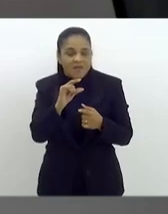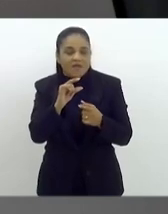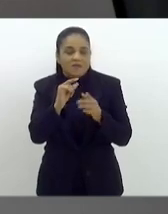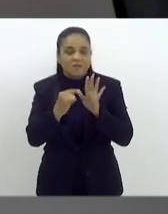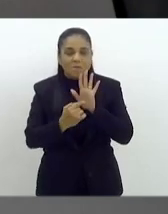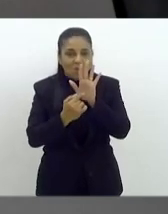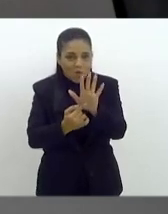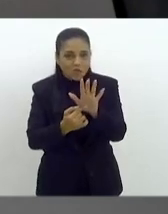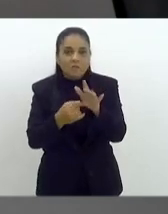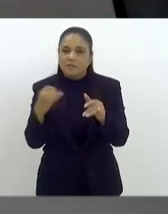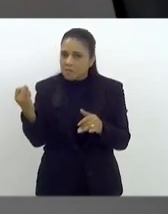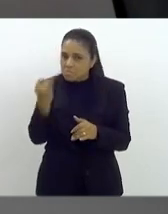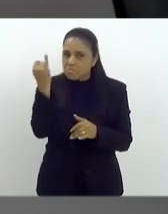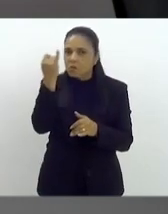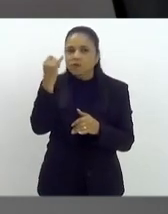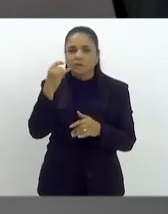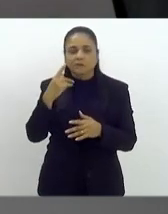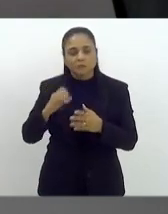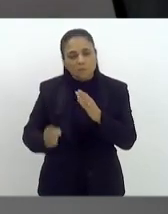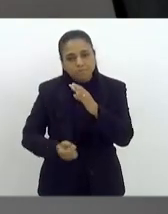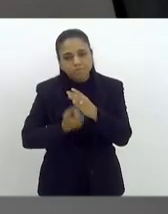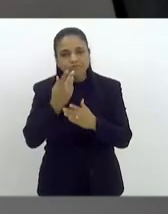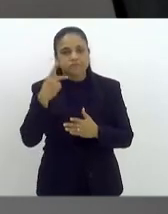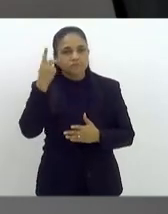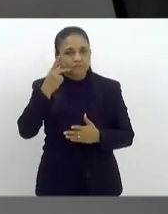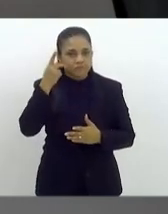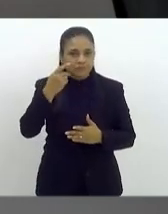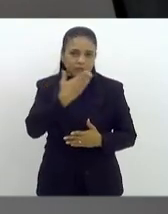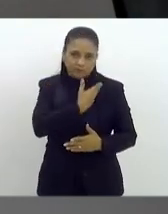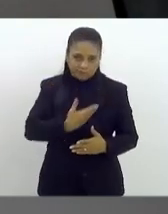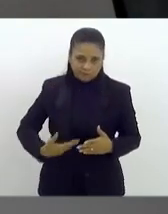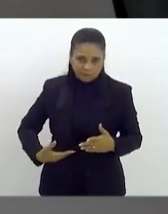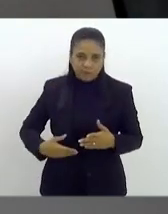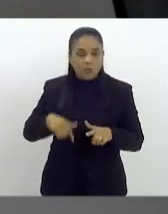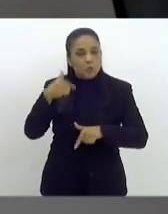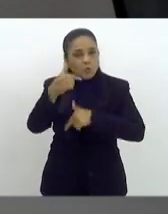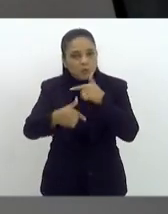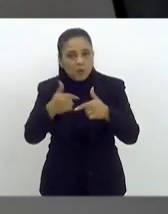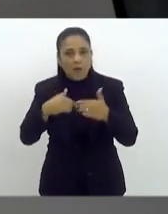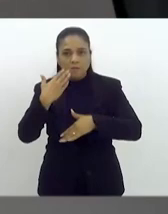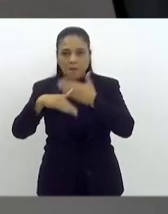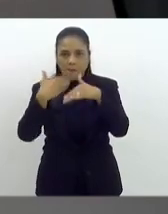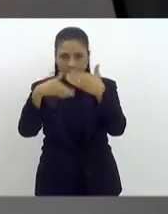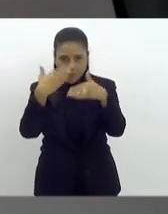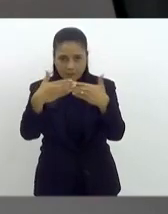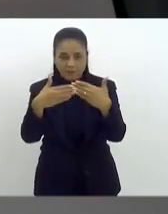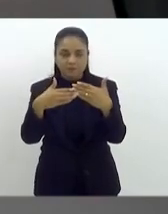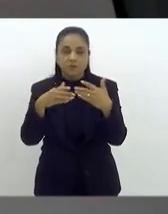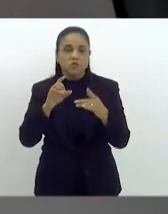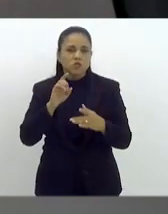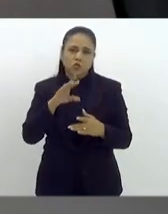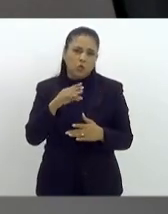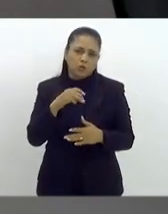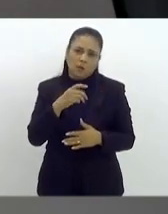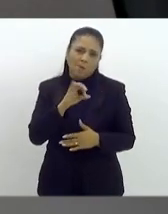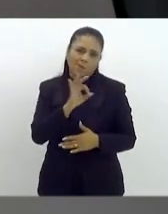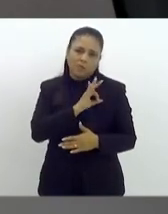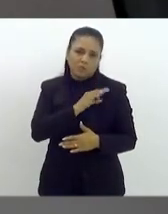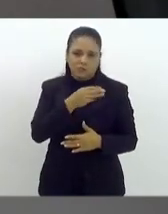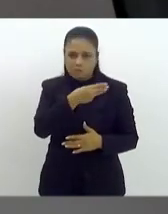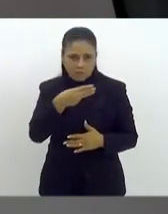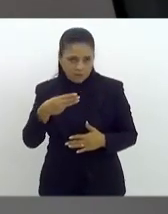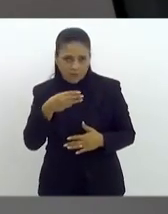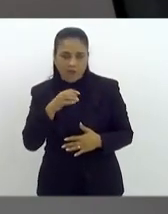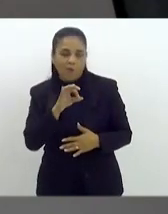importância para a produção de políticas e para a produção também do próprio trabalho né para evolução do trabalho não só da Polícia Militar da Polícia Civil